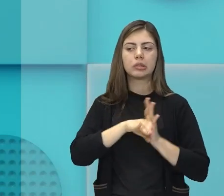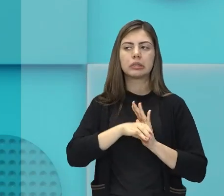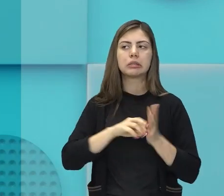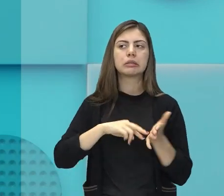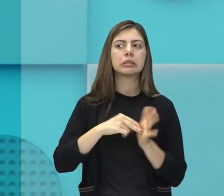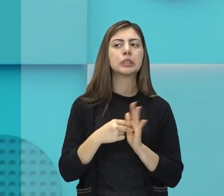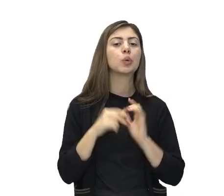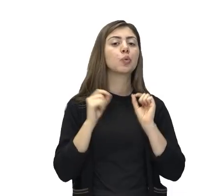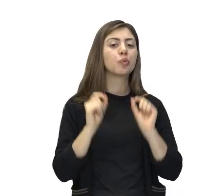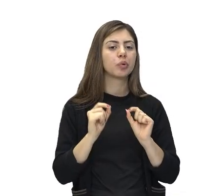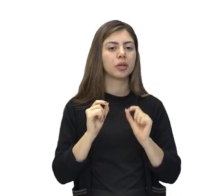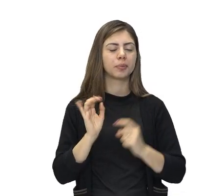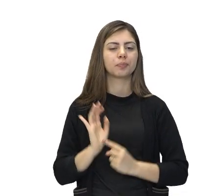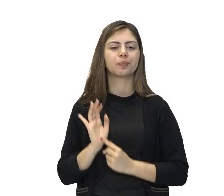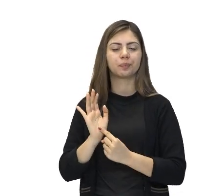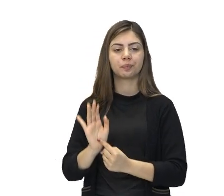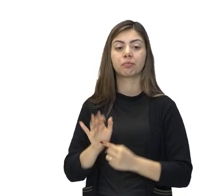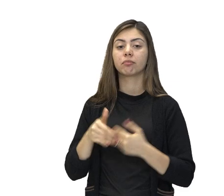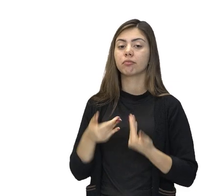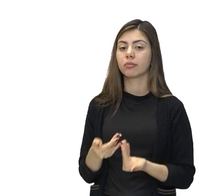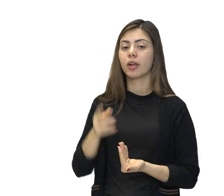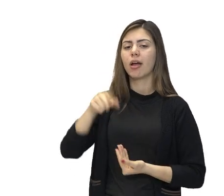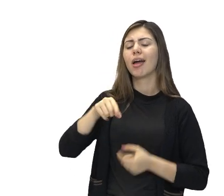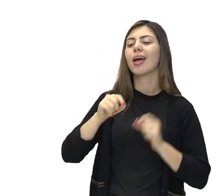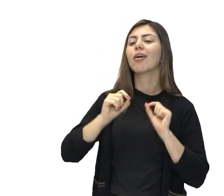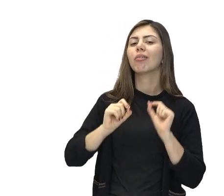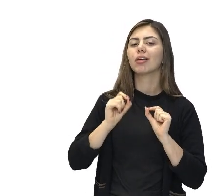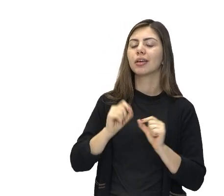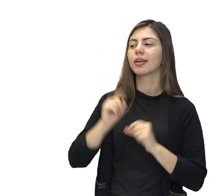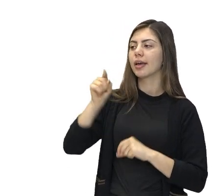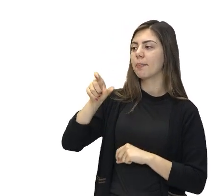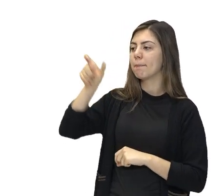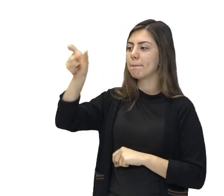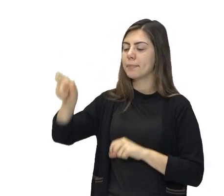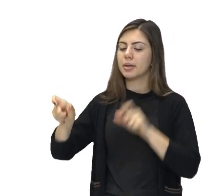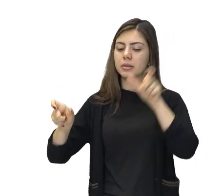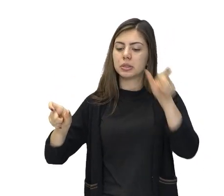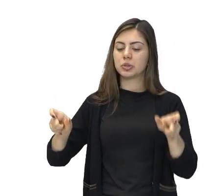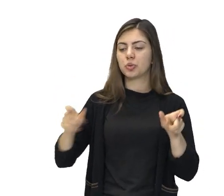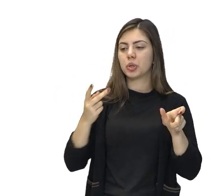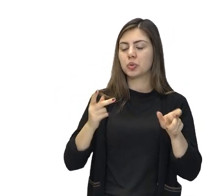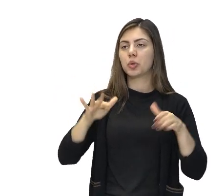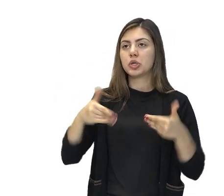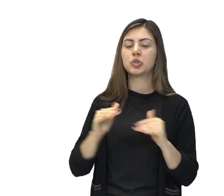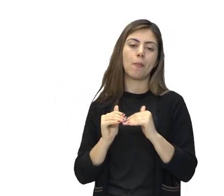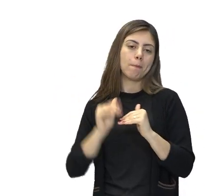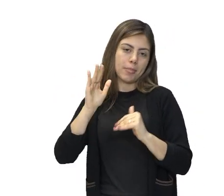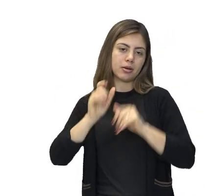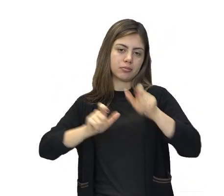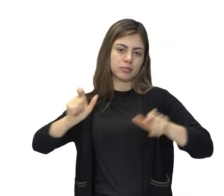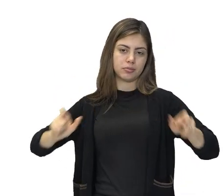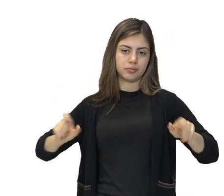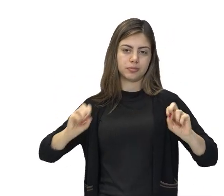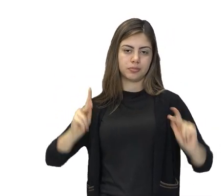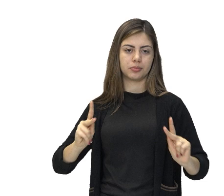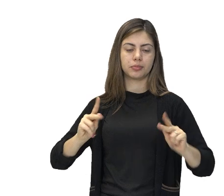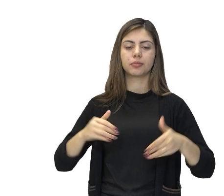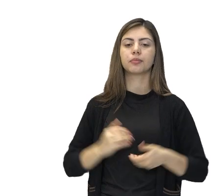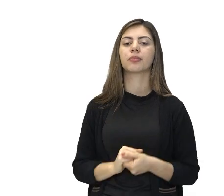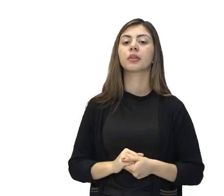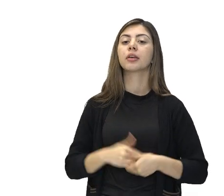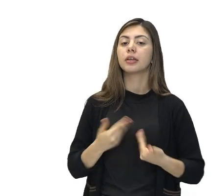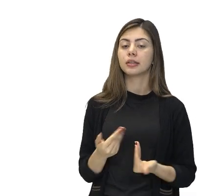textual? Olhem só, a entrevista é um diálogo entre duas ou mais pessoas. Isso mesmo, porque eu vou ter